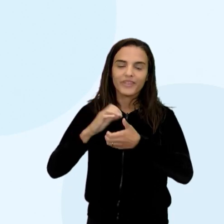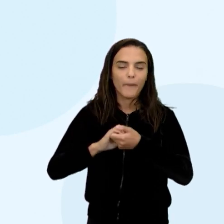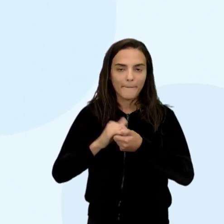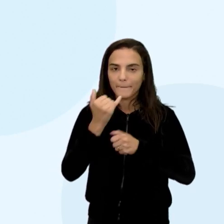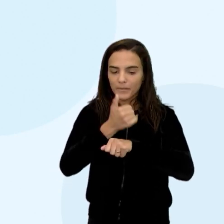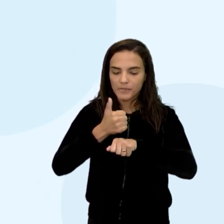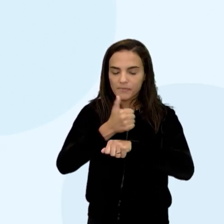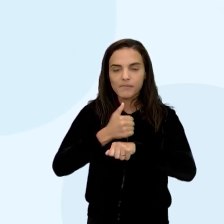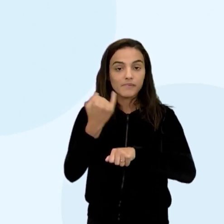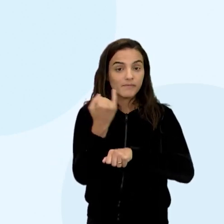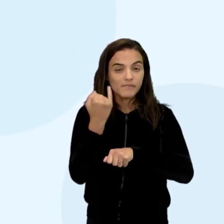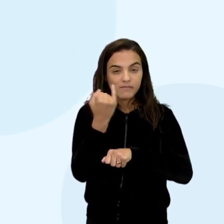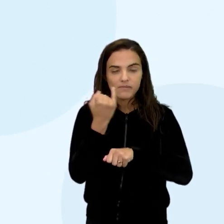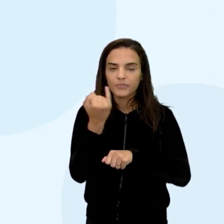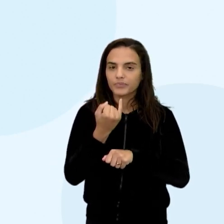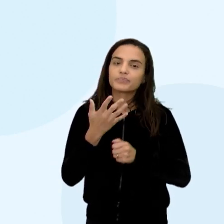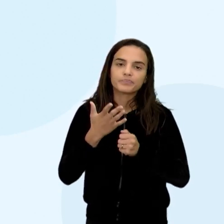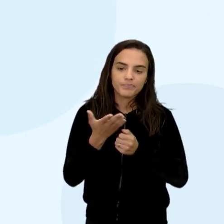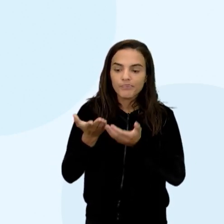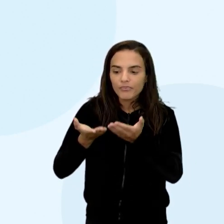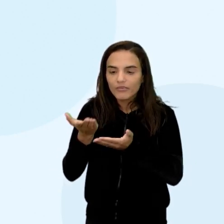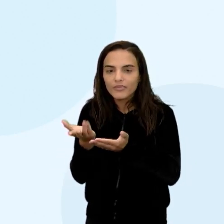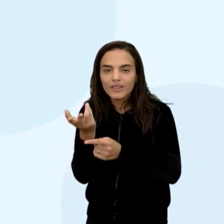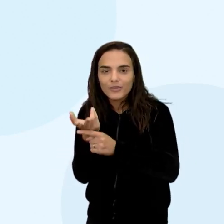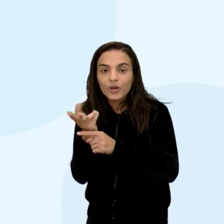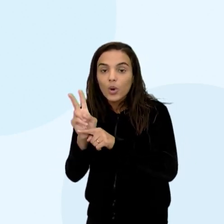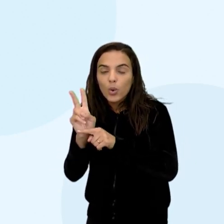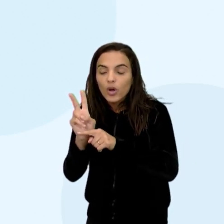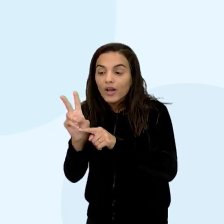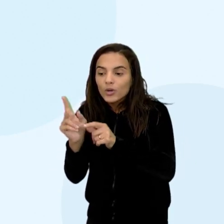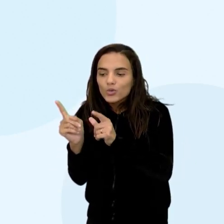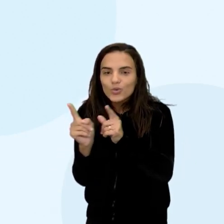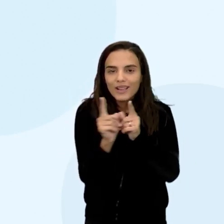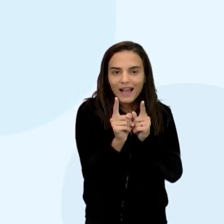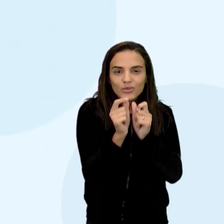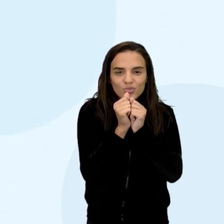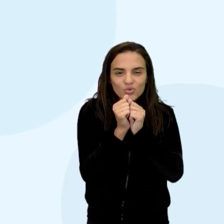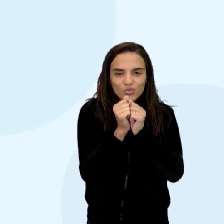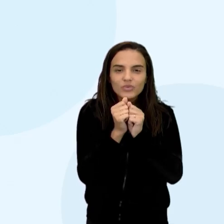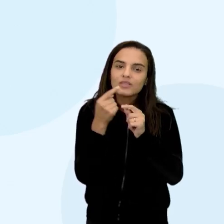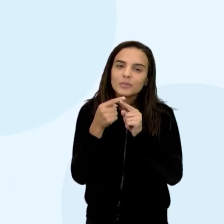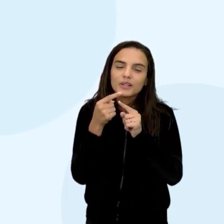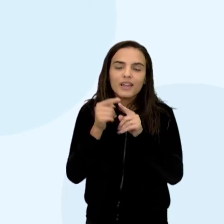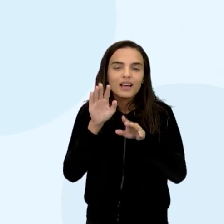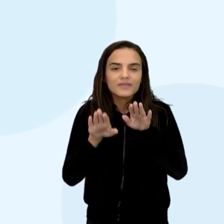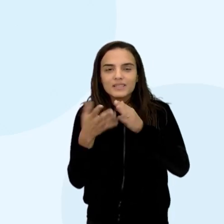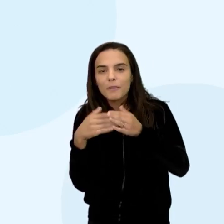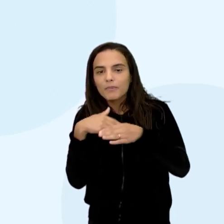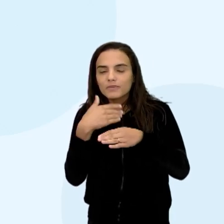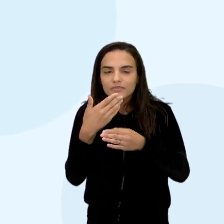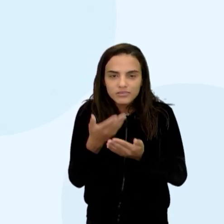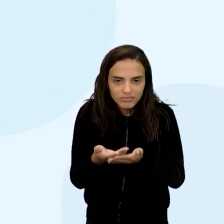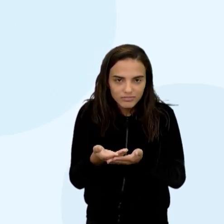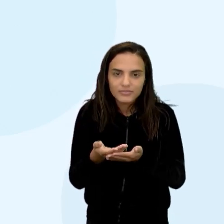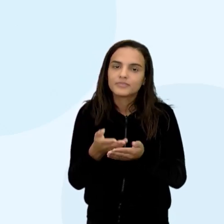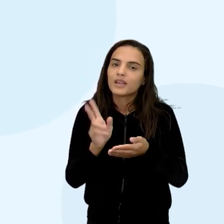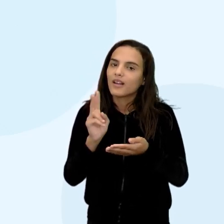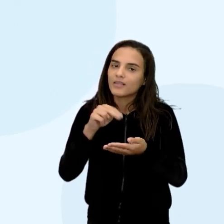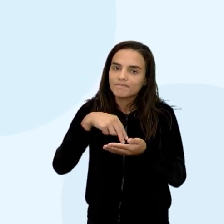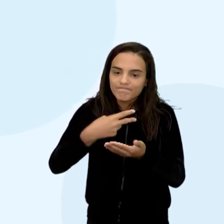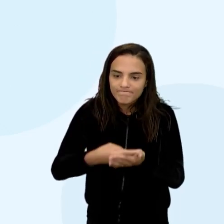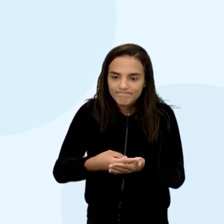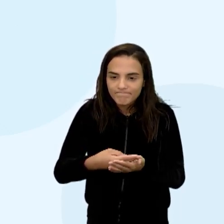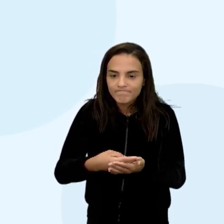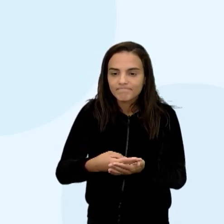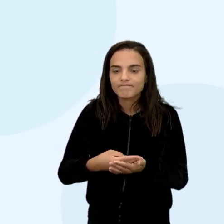de atendimento escolar, do antigo cuidador, estar do lado dele. Porque eles caem, né? E se ele não estiver bem